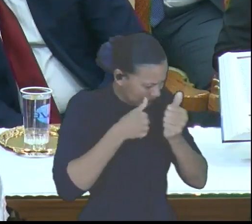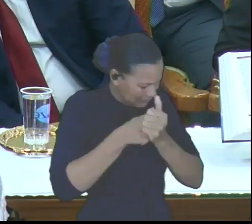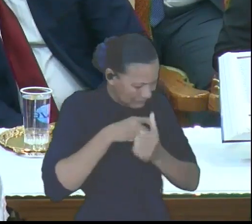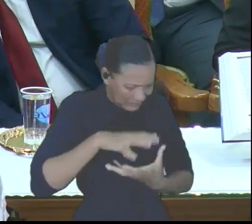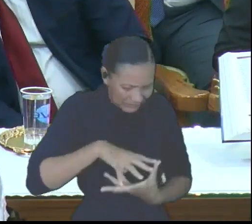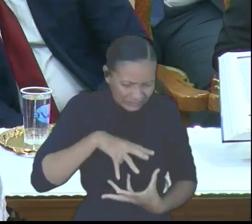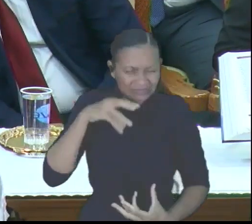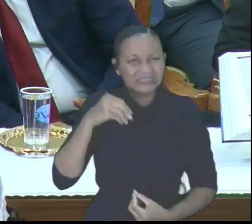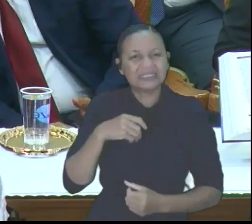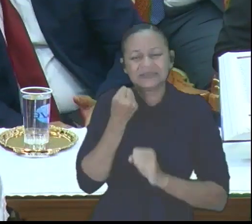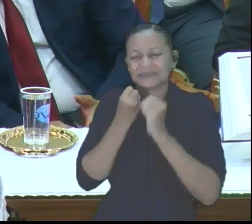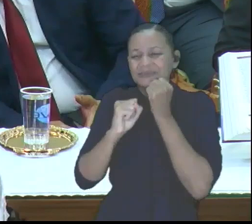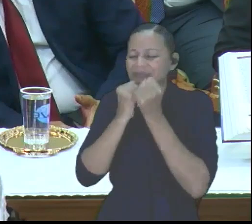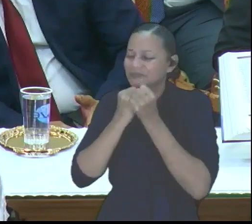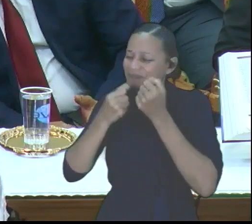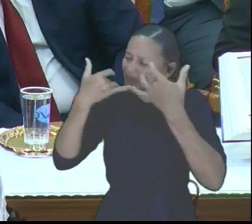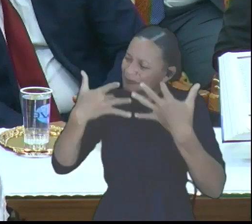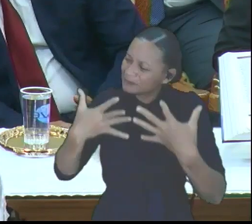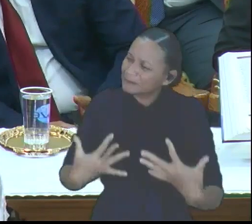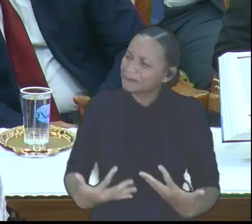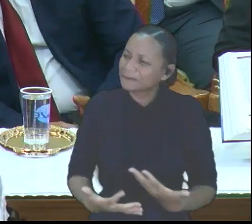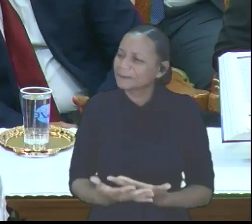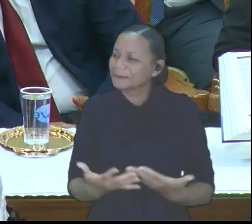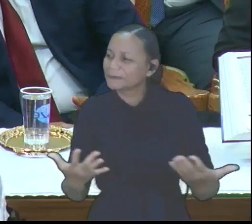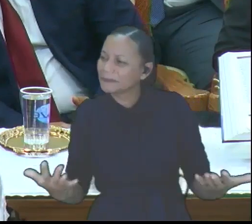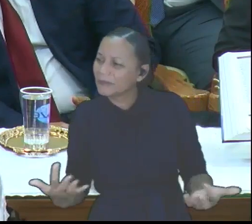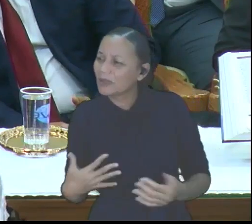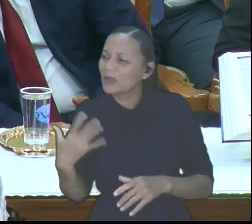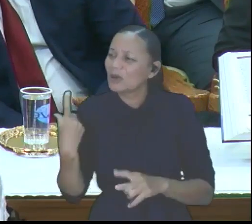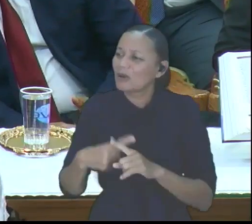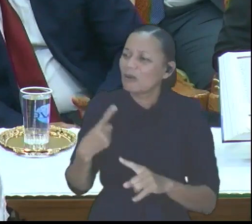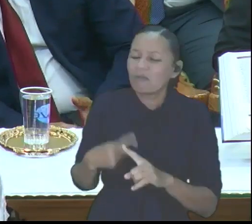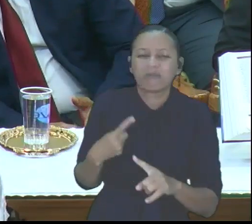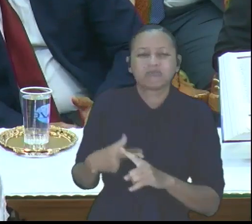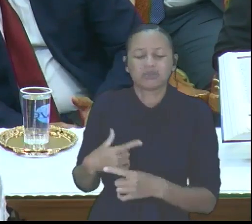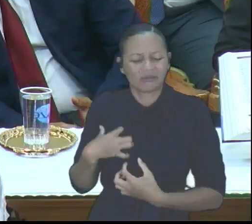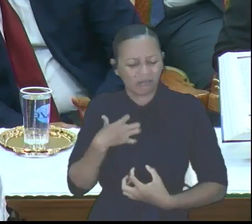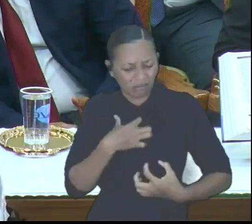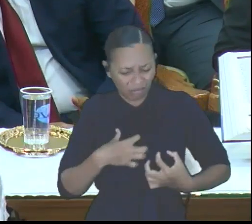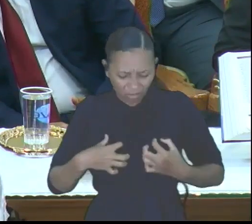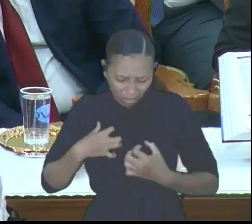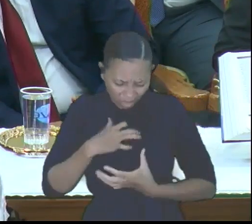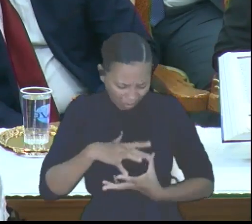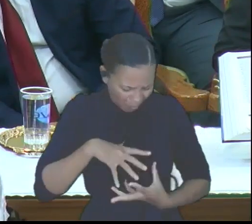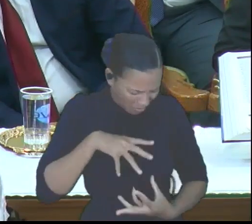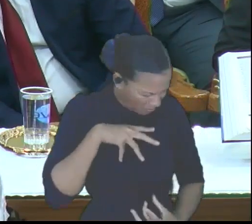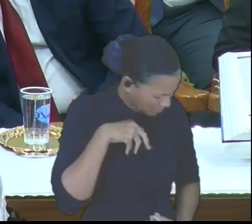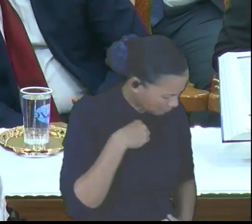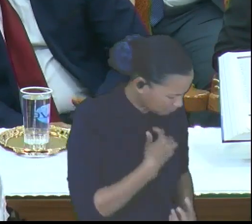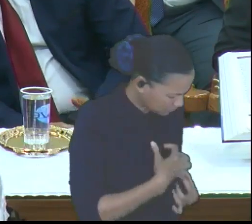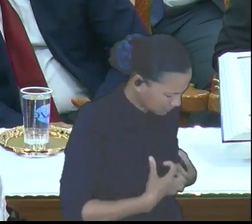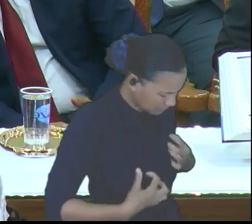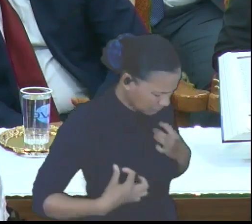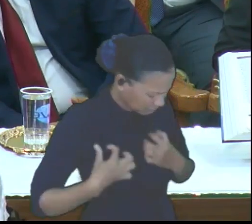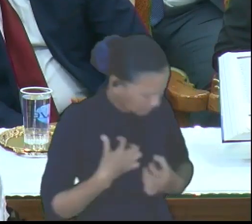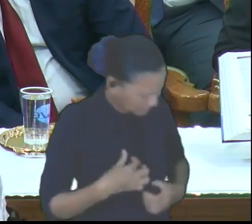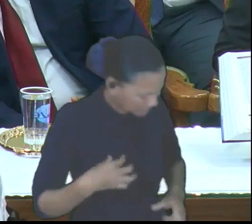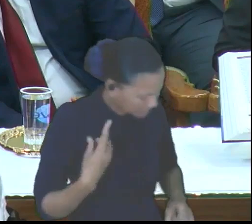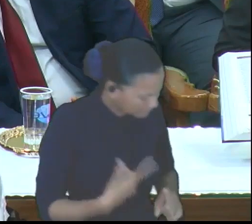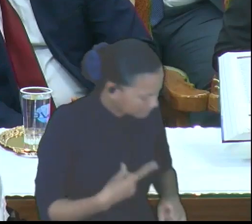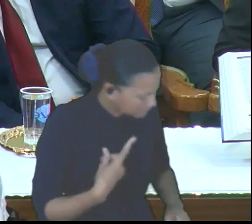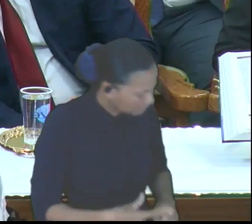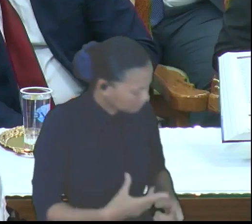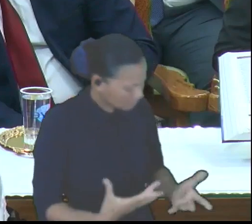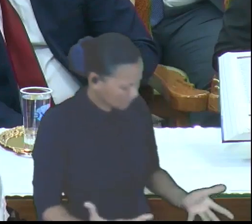Porque o salmista diz assim: por que está abatida, ó minha alma? E por que